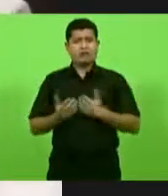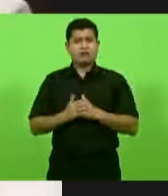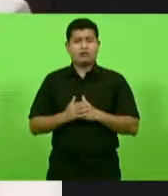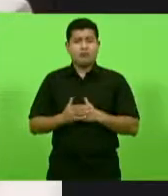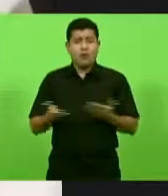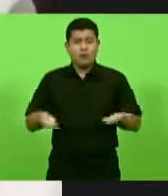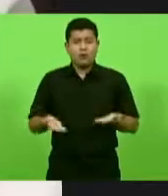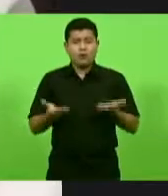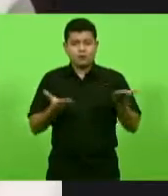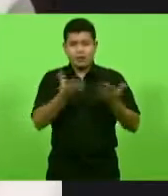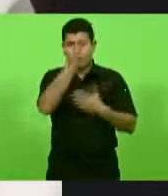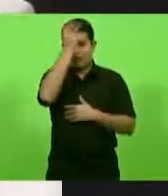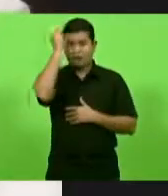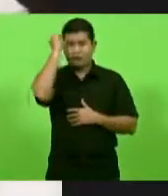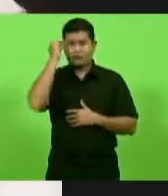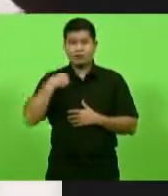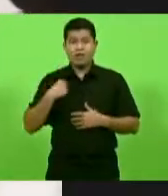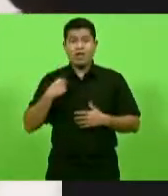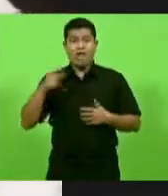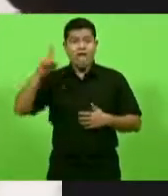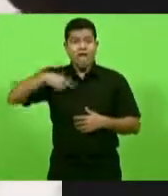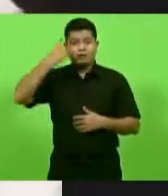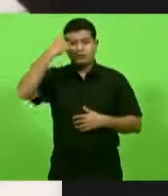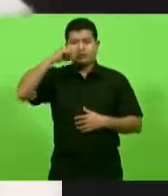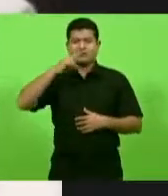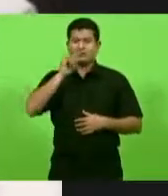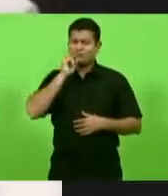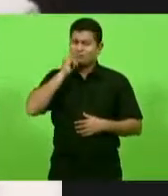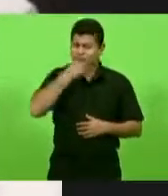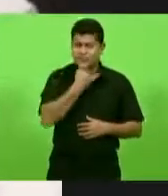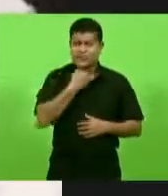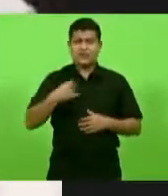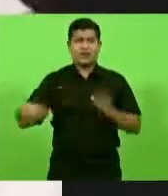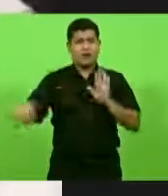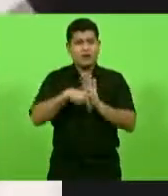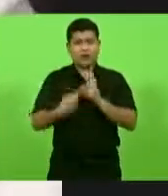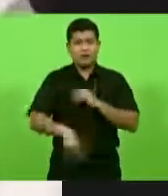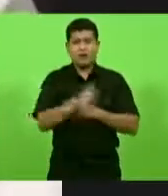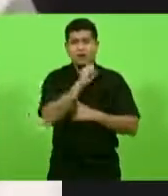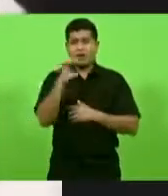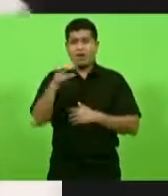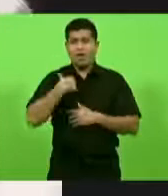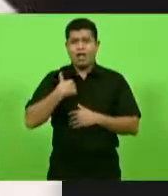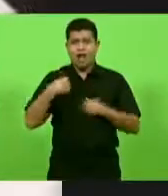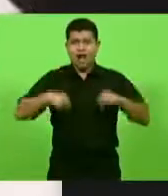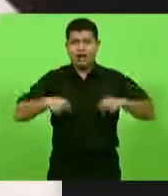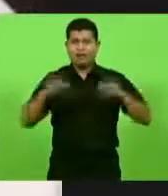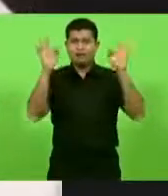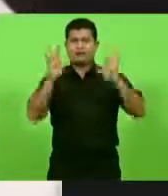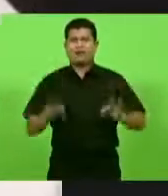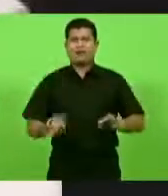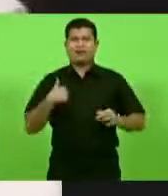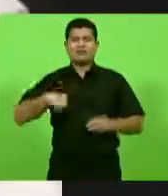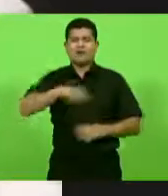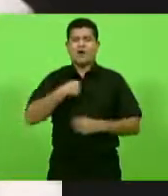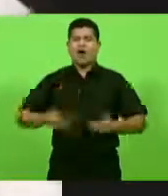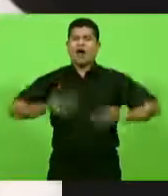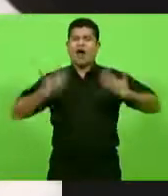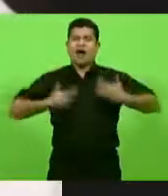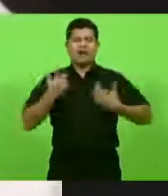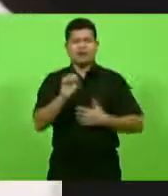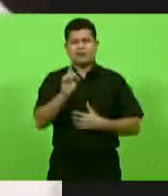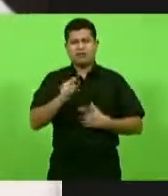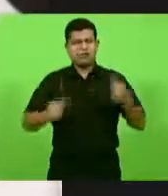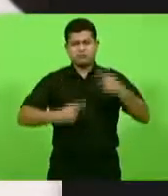Carminati, é um dia triste para Santa Catarina. Não é um dia feliz para Santa Catarina. Não é um dia de se comemorar. É um dia